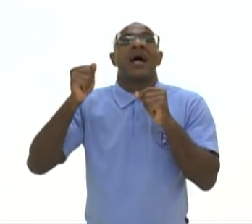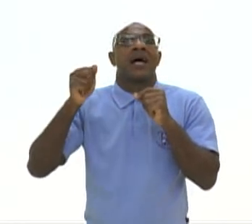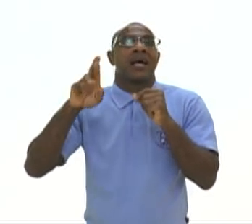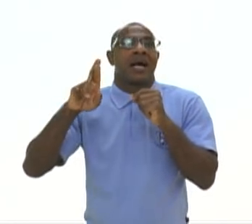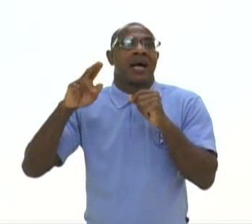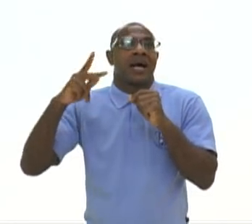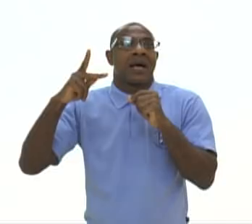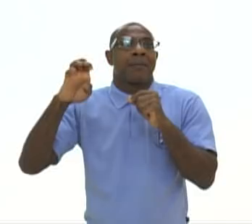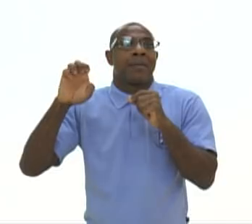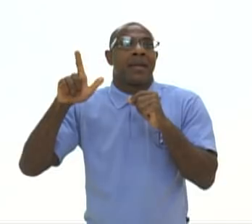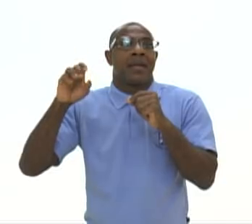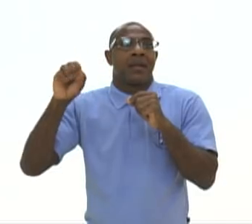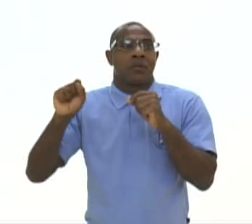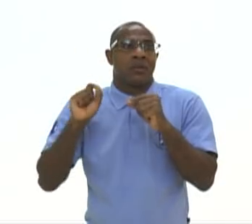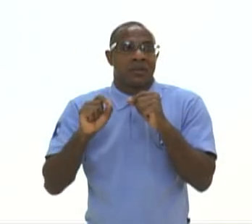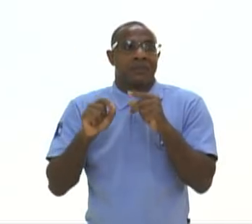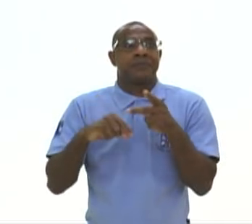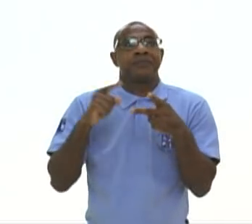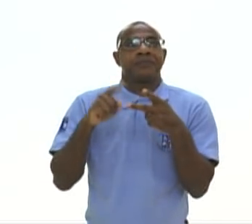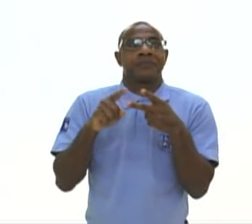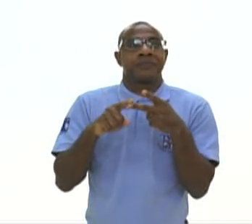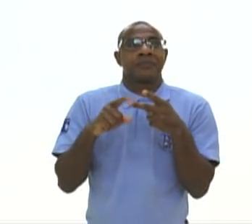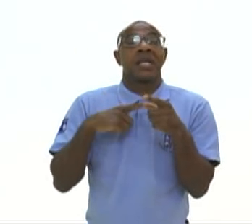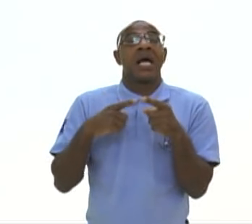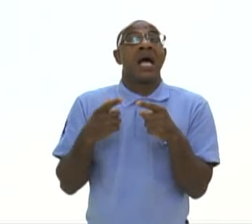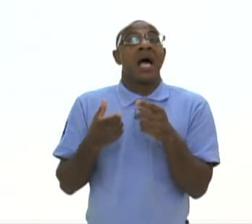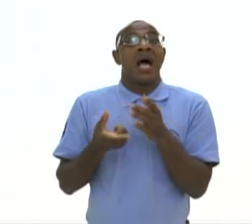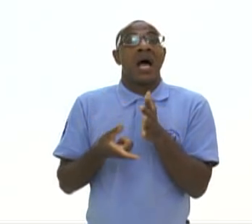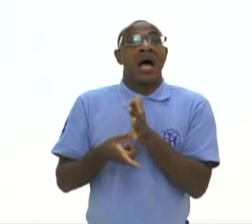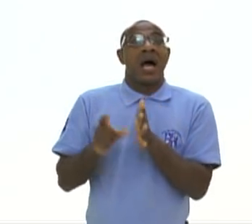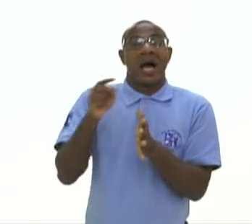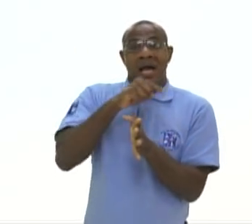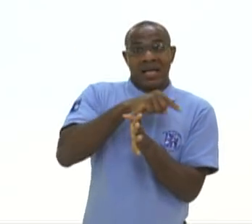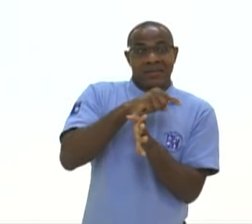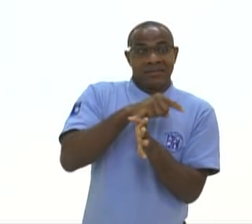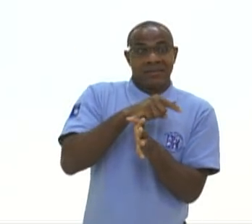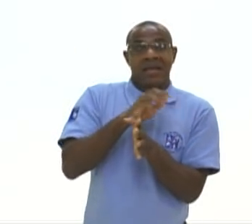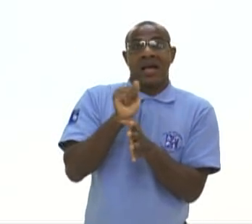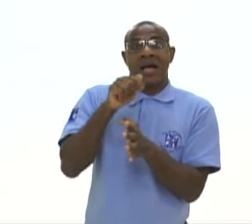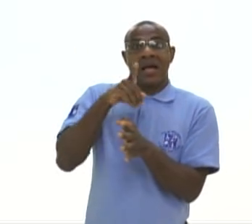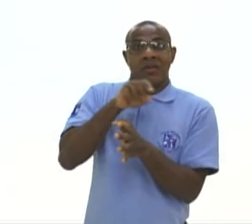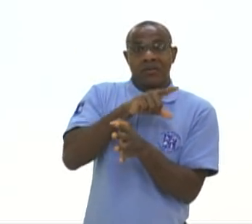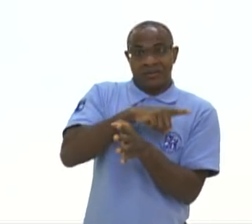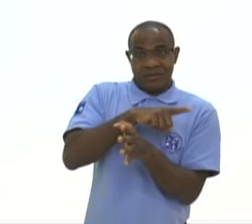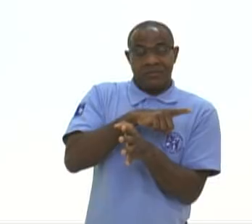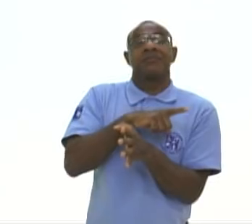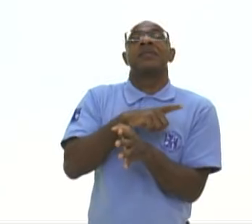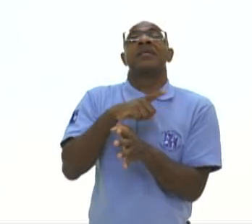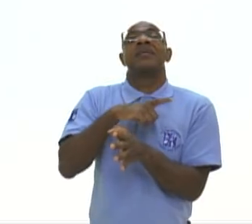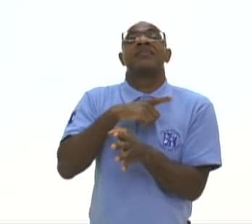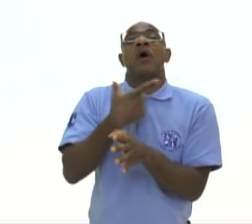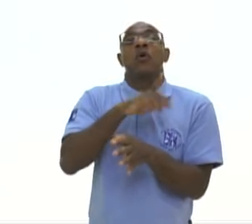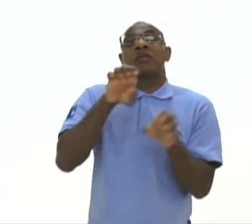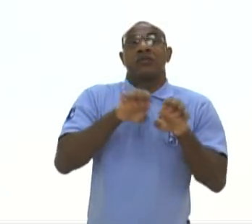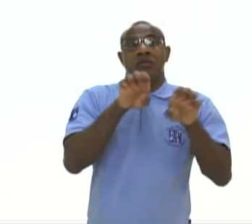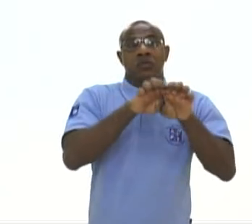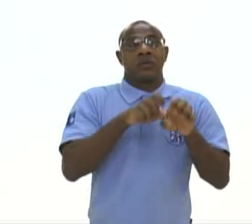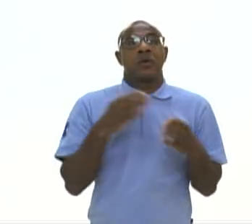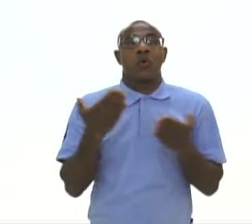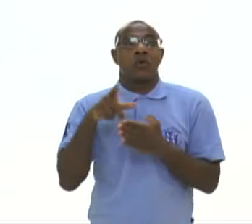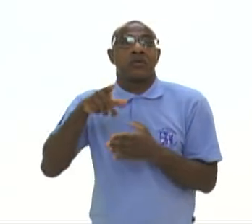no androceu, a gente tinha outras estruturas, que são esses daqui inteiro. Aqui a gente vai analisar só esse do meio,